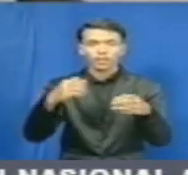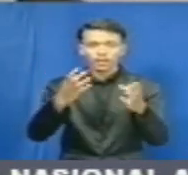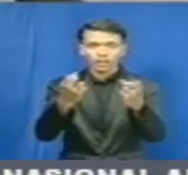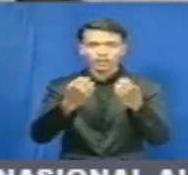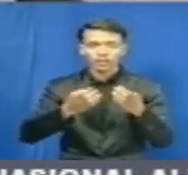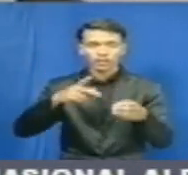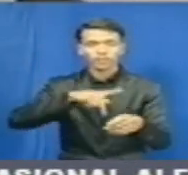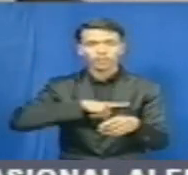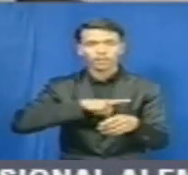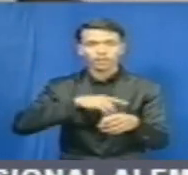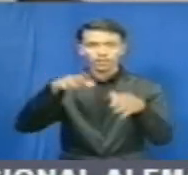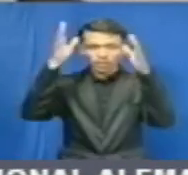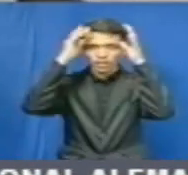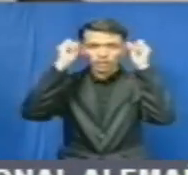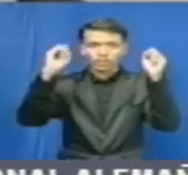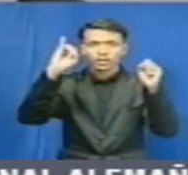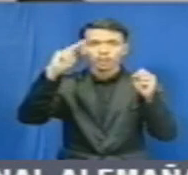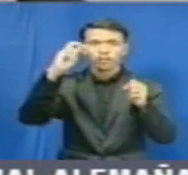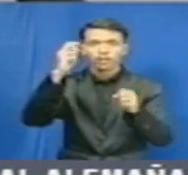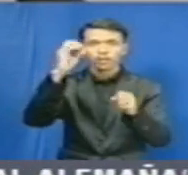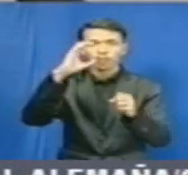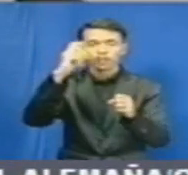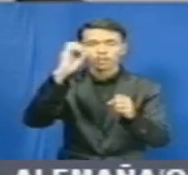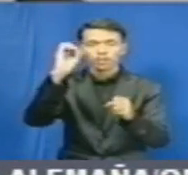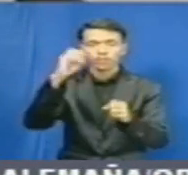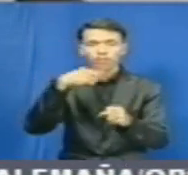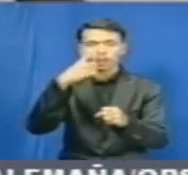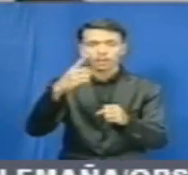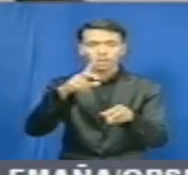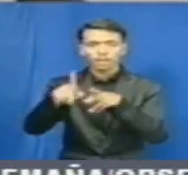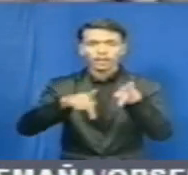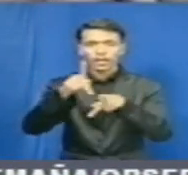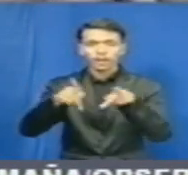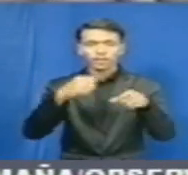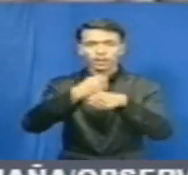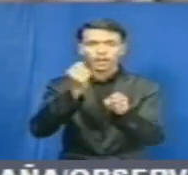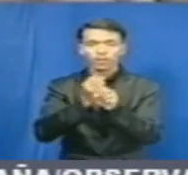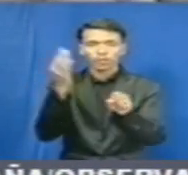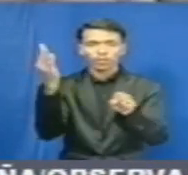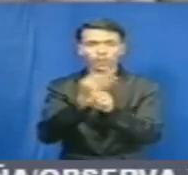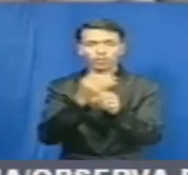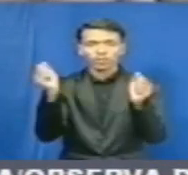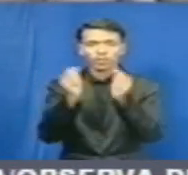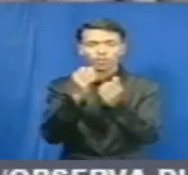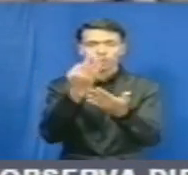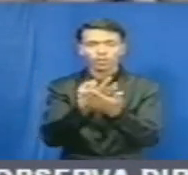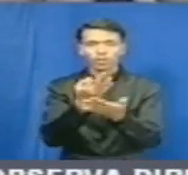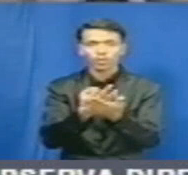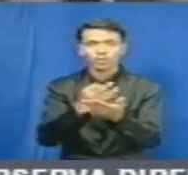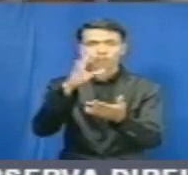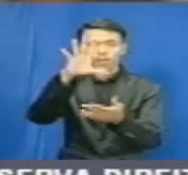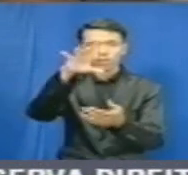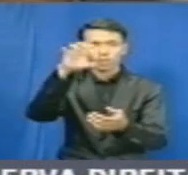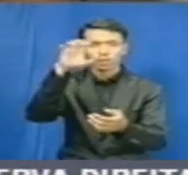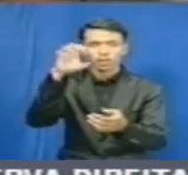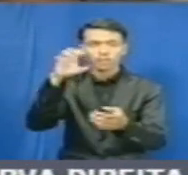privado. Presidente Encanto Group, Nico Jerônimo, afirma, cliente Sira nebe trata documento romontante osan dólar americano atus